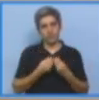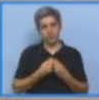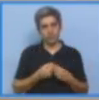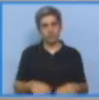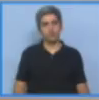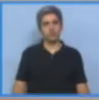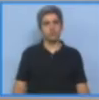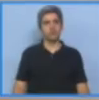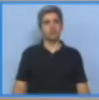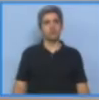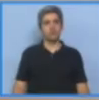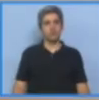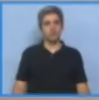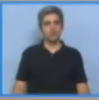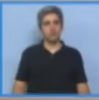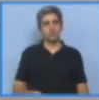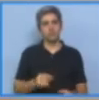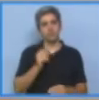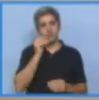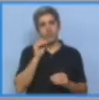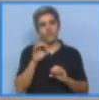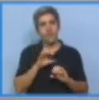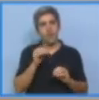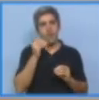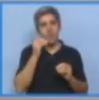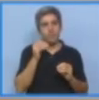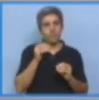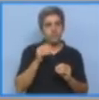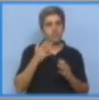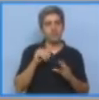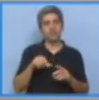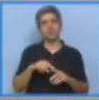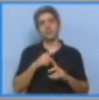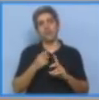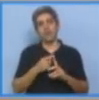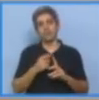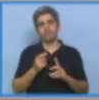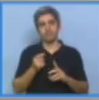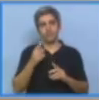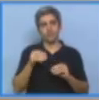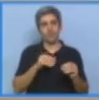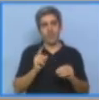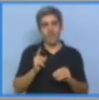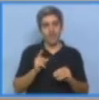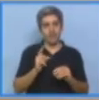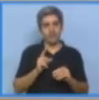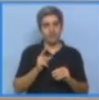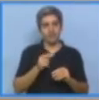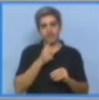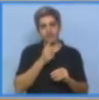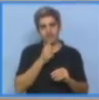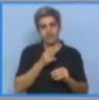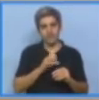juntos, delinearmos a tática. Este ano, concretamente, a tática foi o primeiro jogo, né? Primeiro